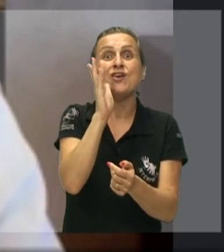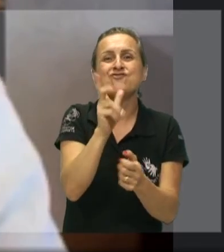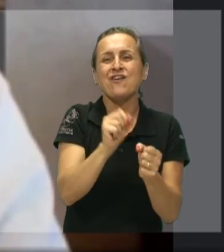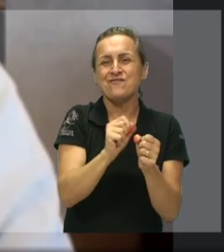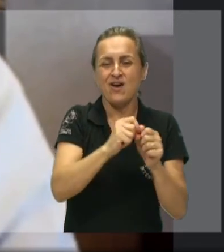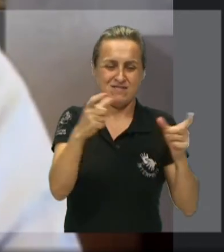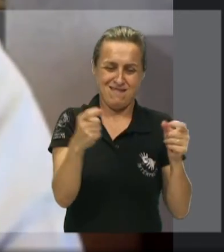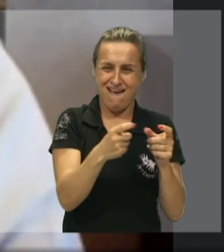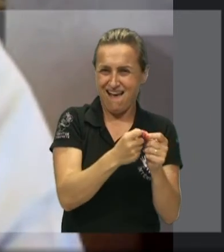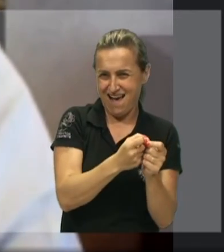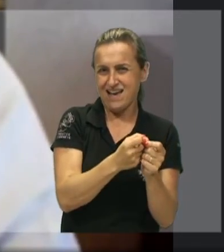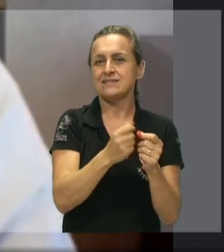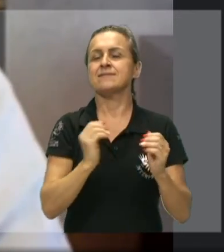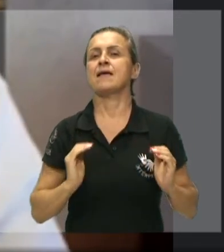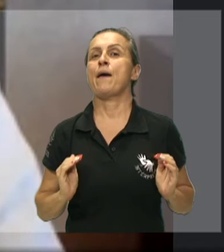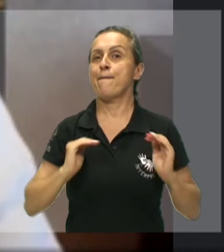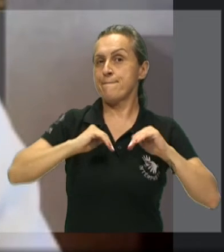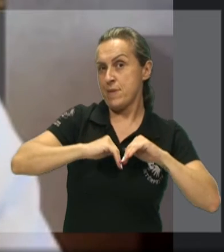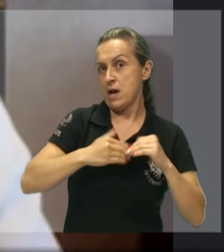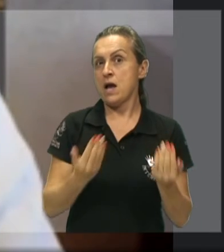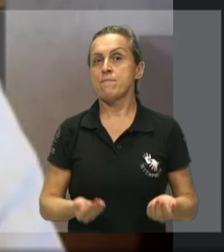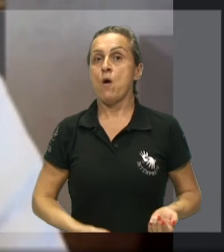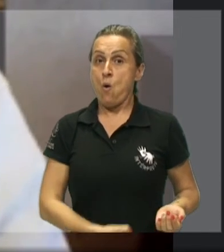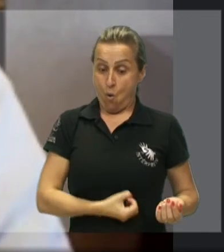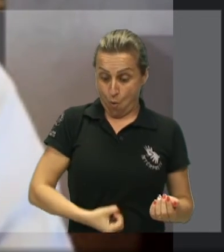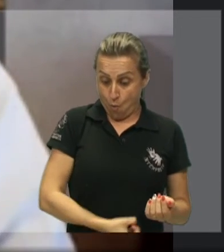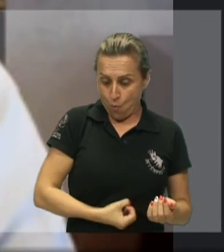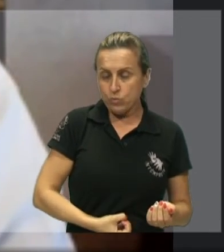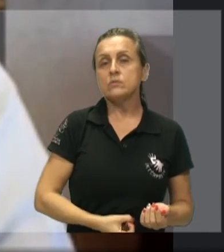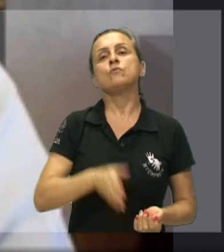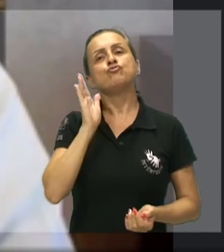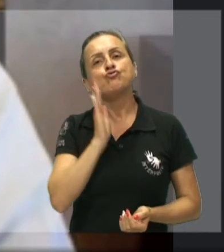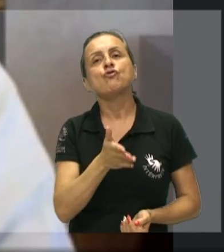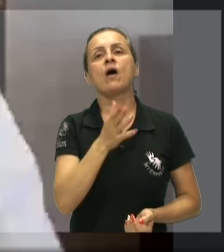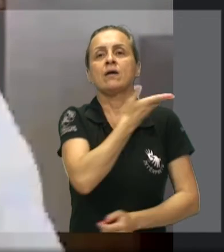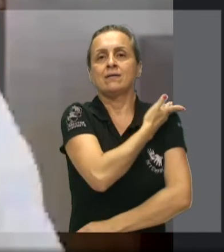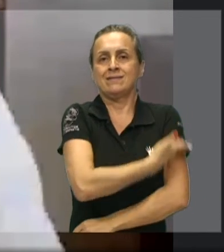câncer de útero. Então, esses cânceres ginecológicos propiciam